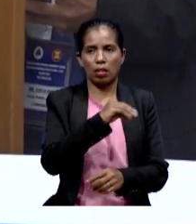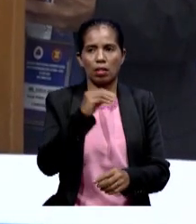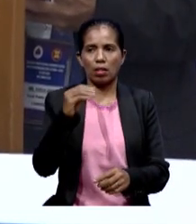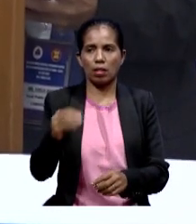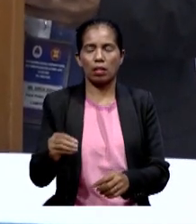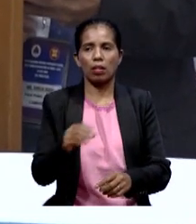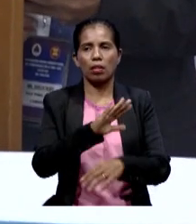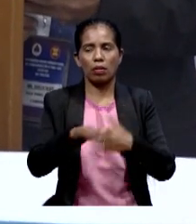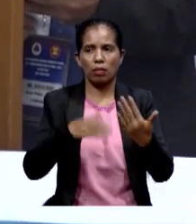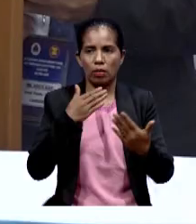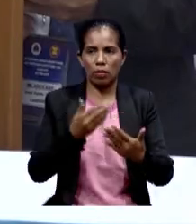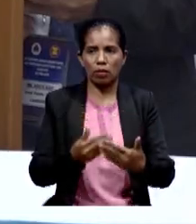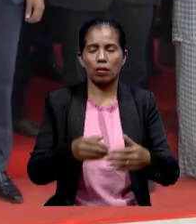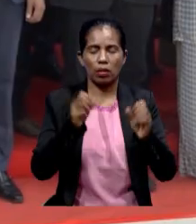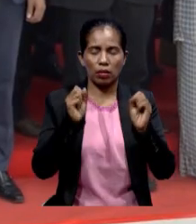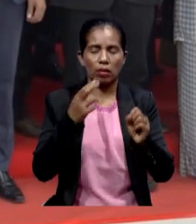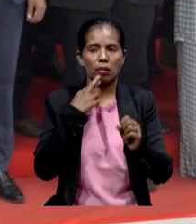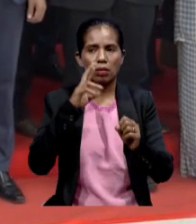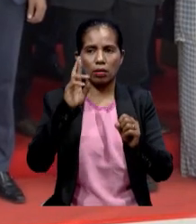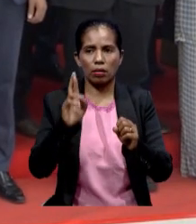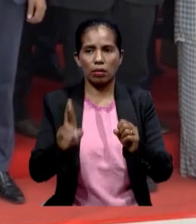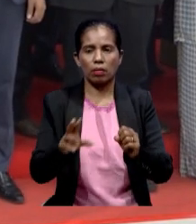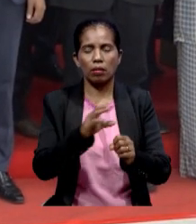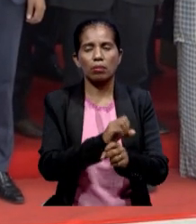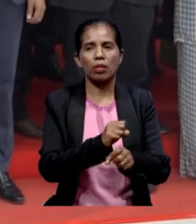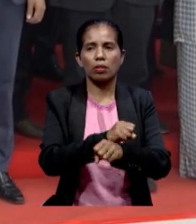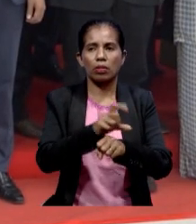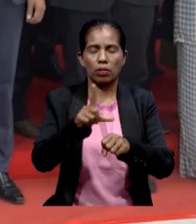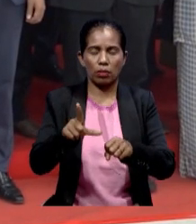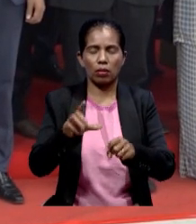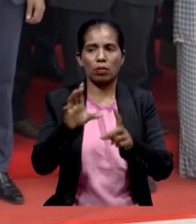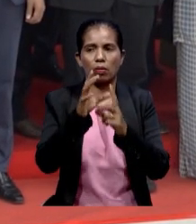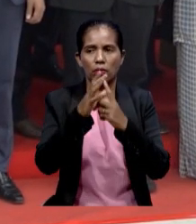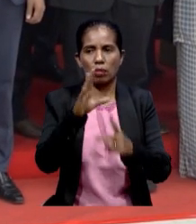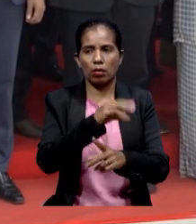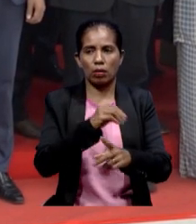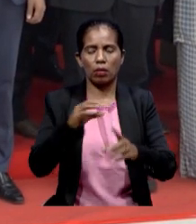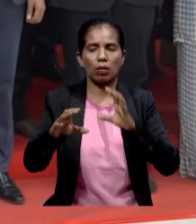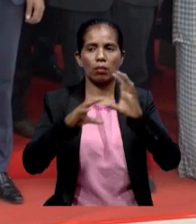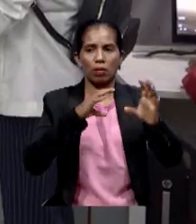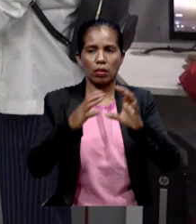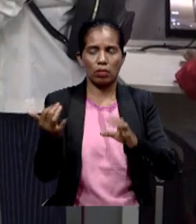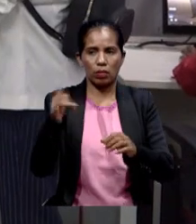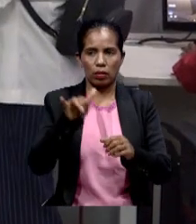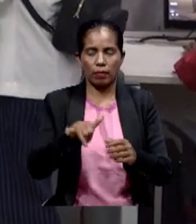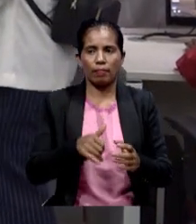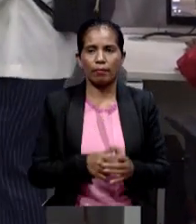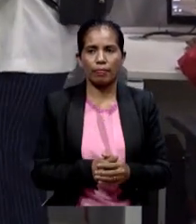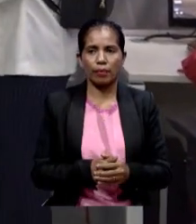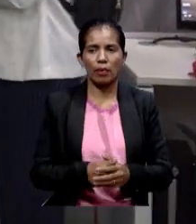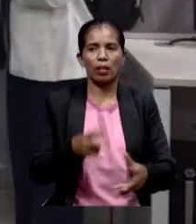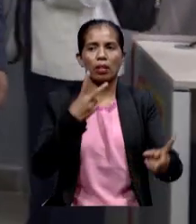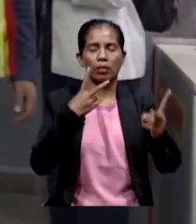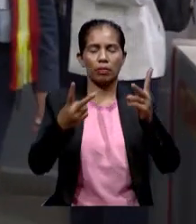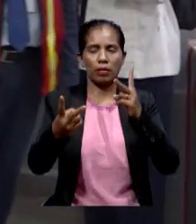na entidade CIRA, neve corresponde ao pilar sociocultural, inclui órgão de comunicação social CIRA. A foi visita